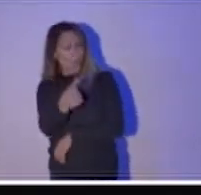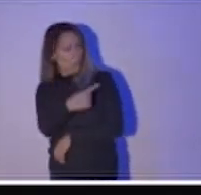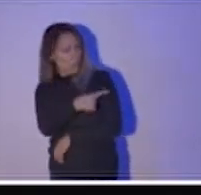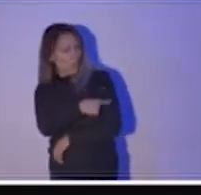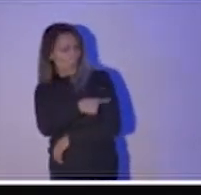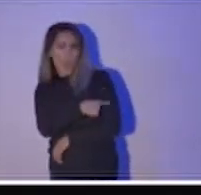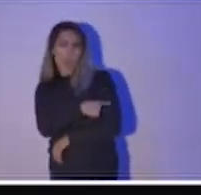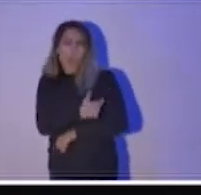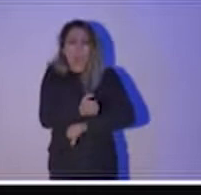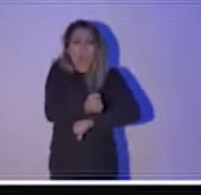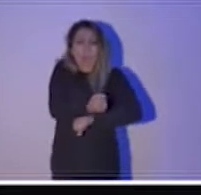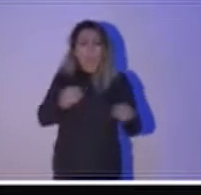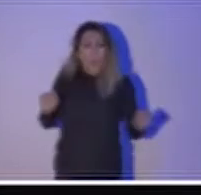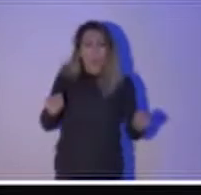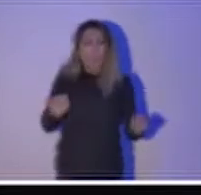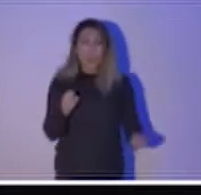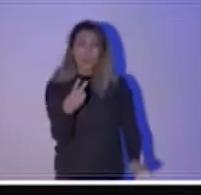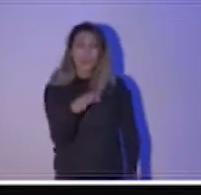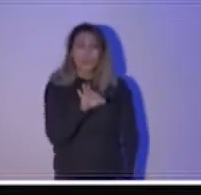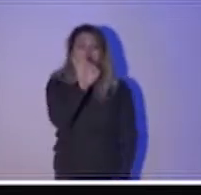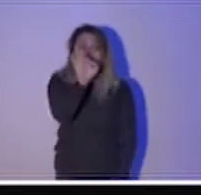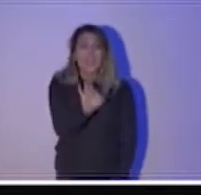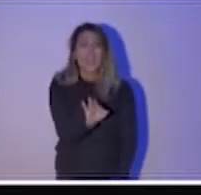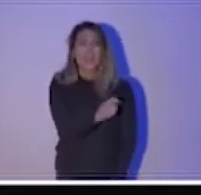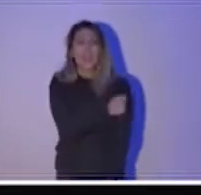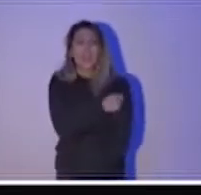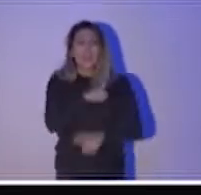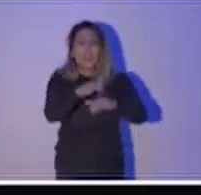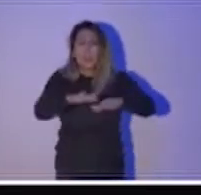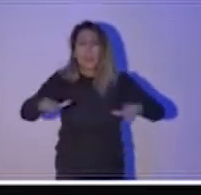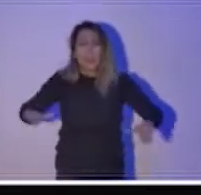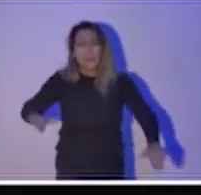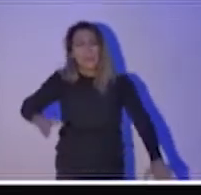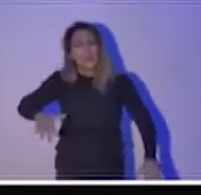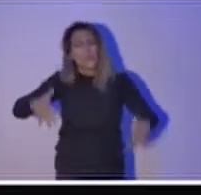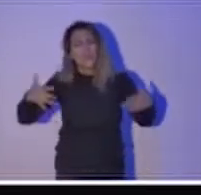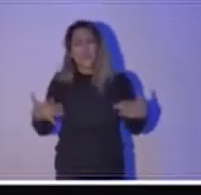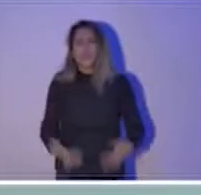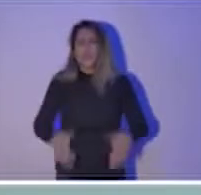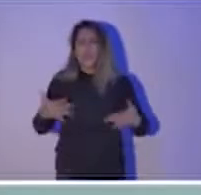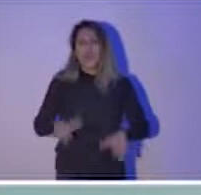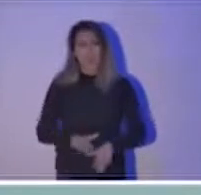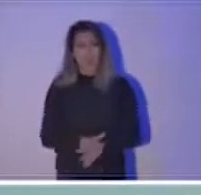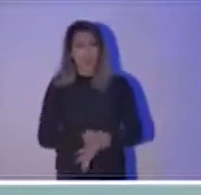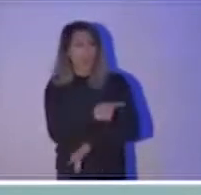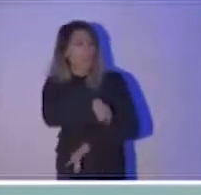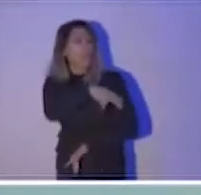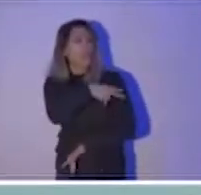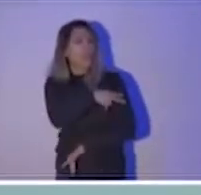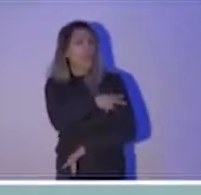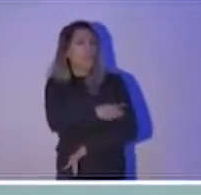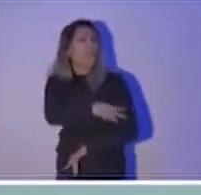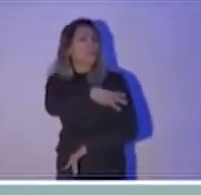2% é muita gente, e esse número só aumenta. Nós reprovamos muitos alunos no terceiro ano, muitos alunos no